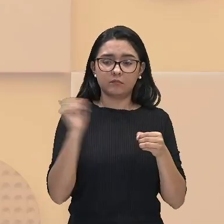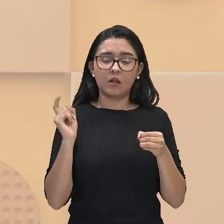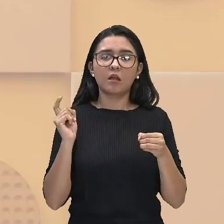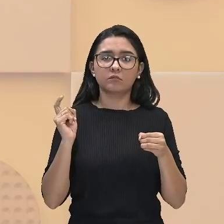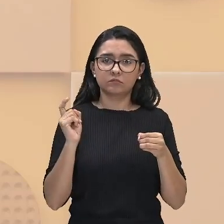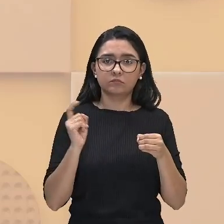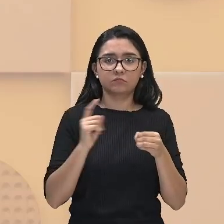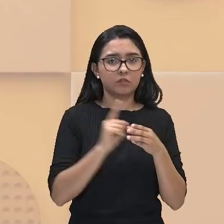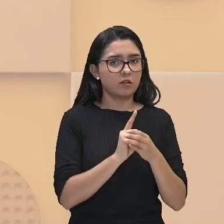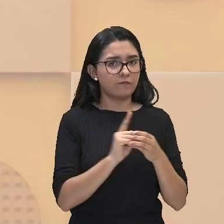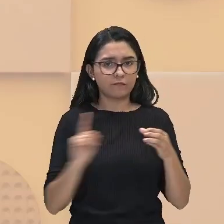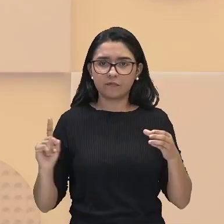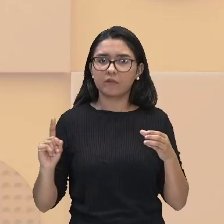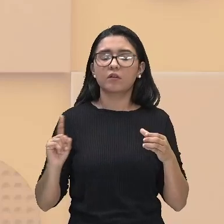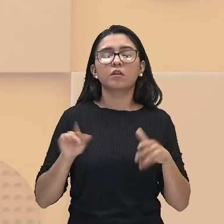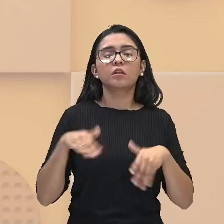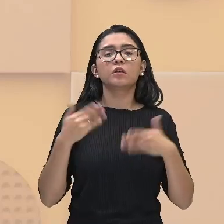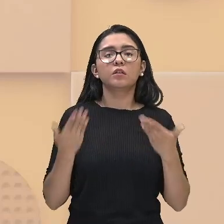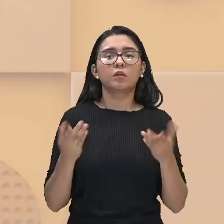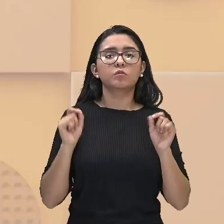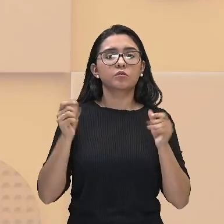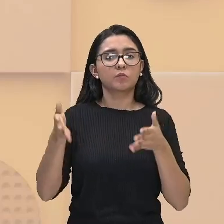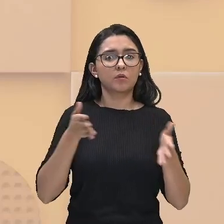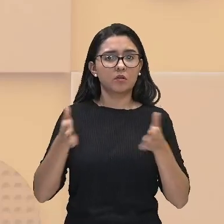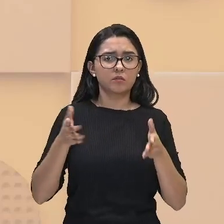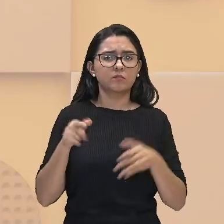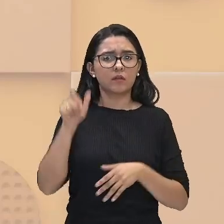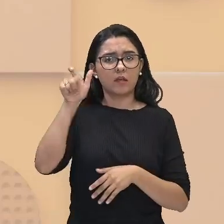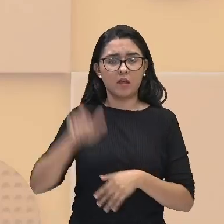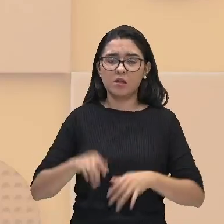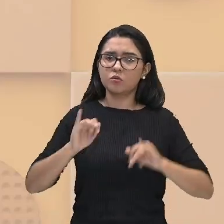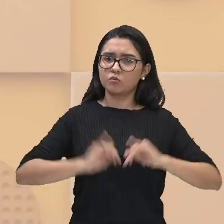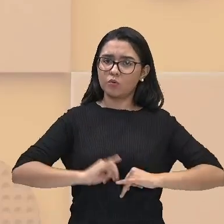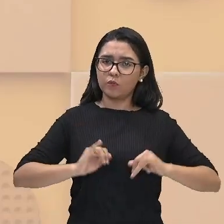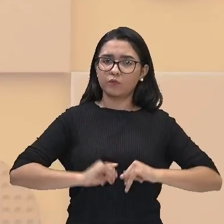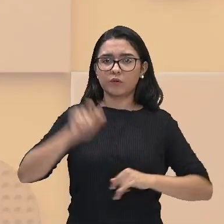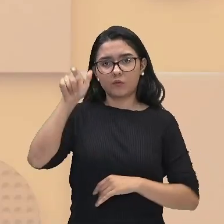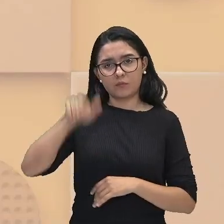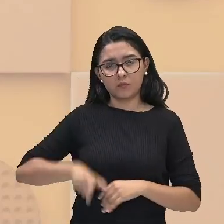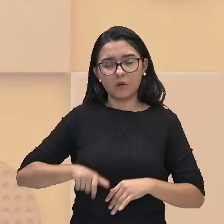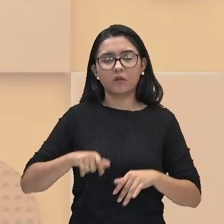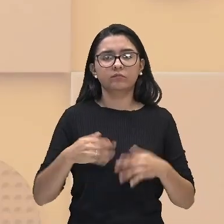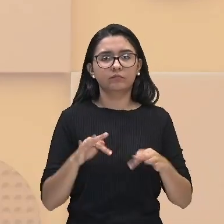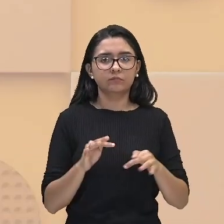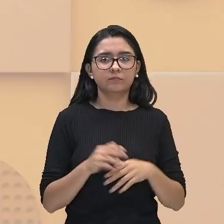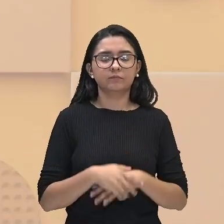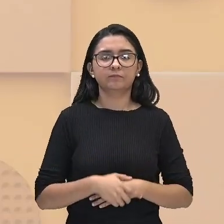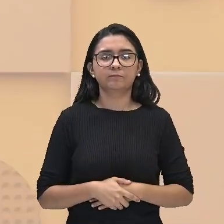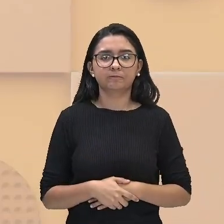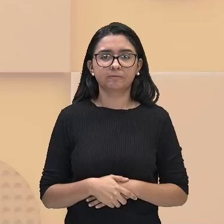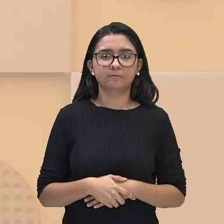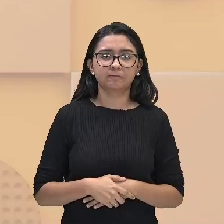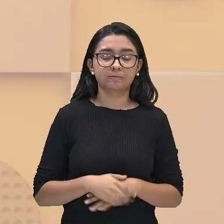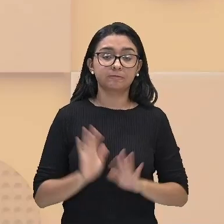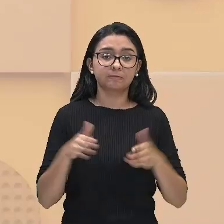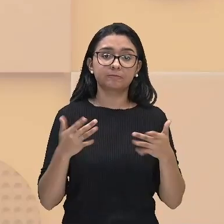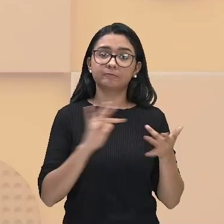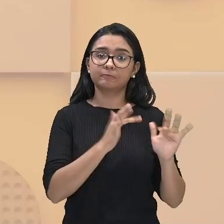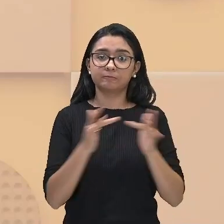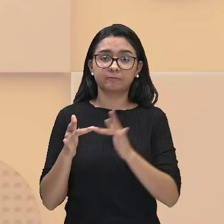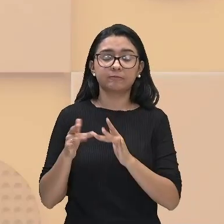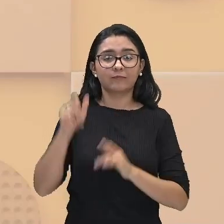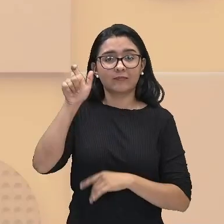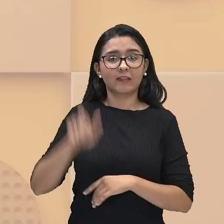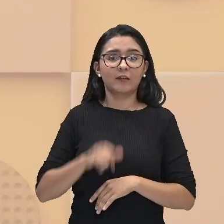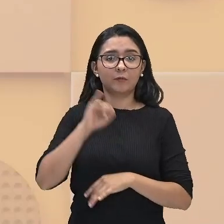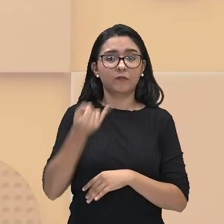cidade. Então, esse momento ocasionou ali uma grande dor e sofrimento para Cervantes. E é nesse contexto que ele vai